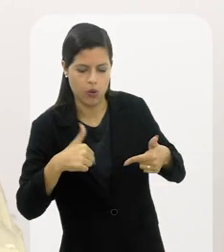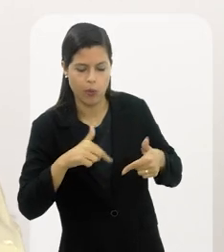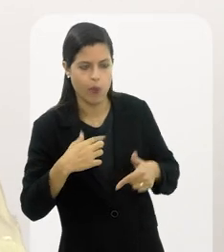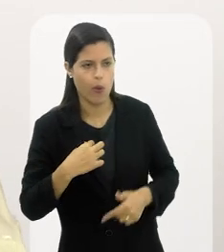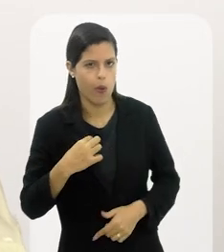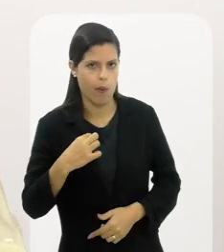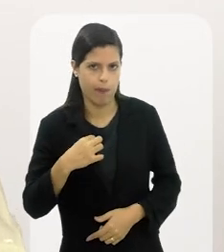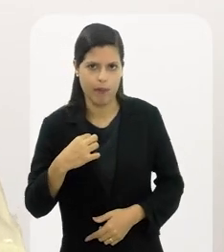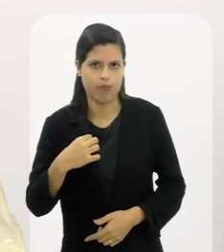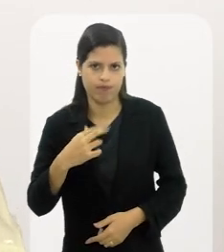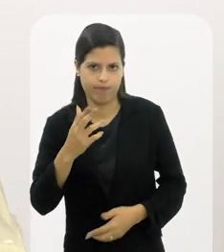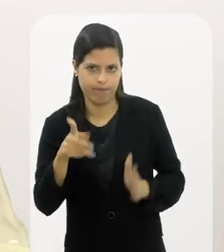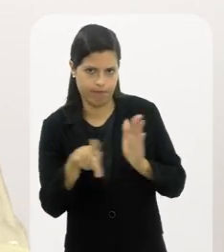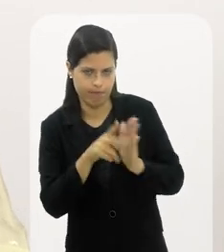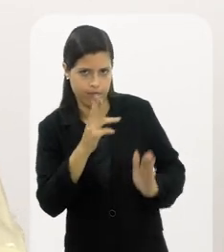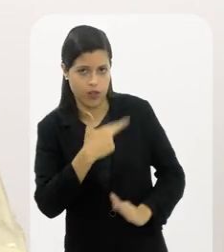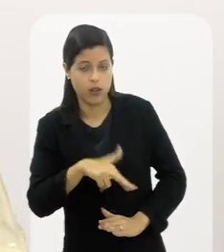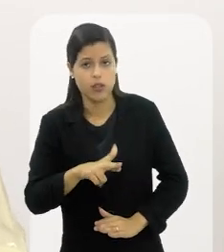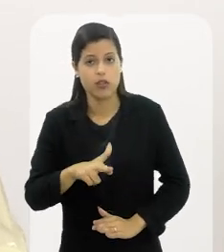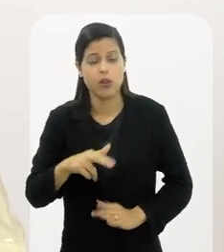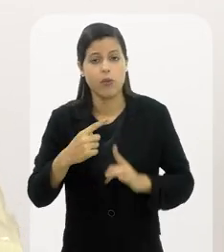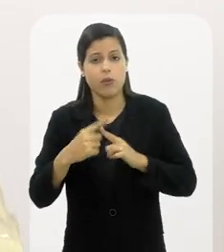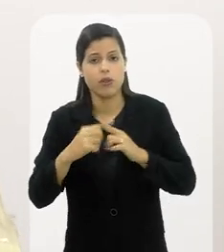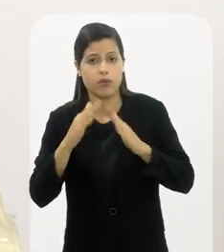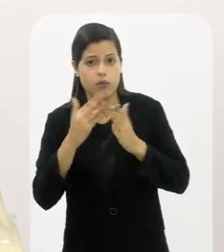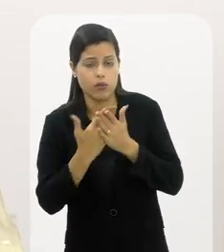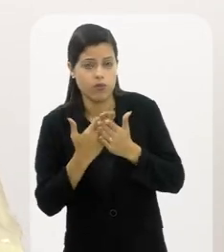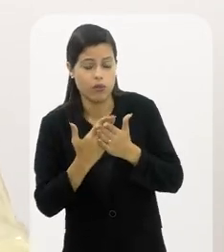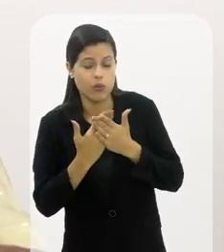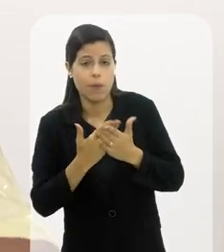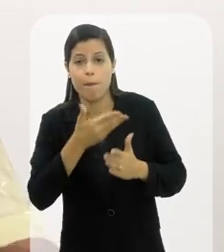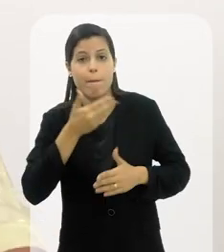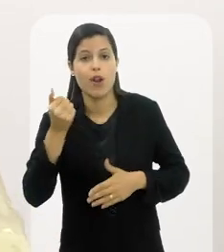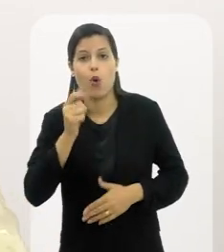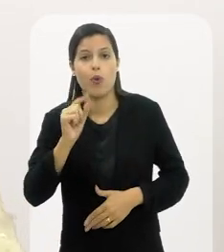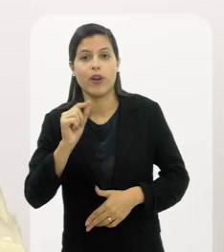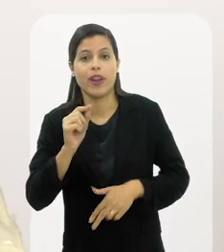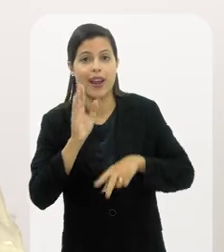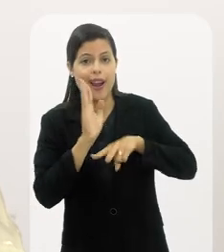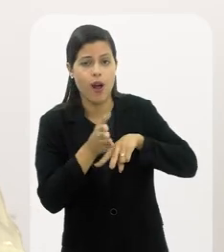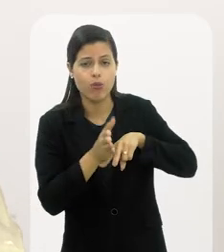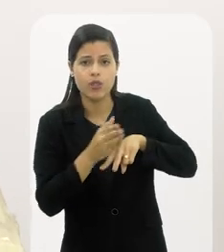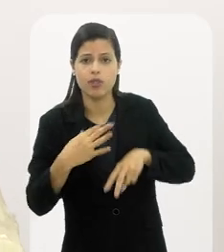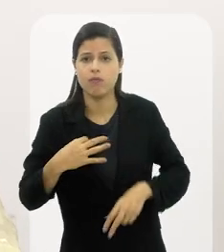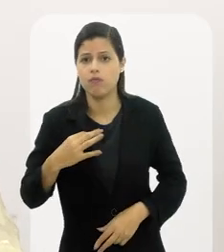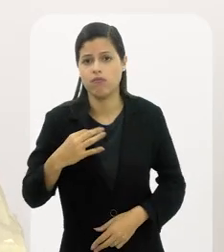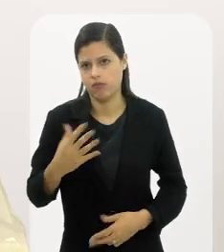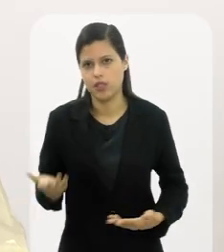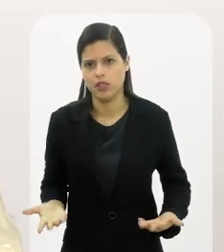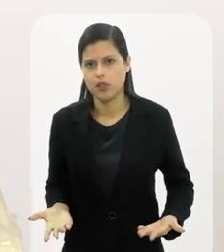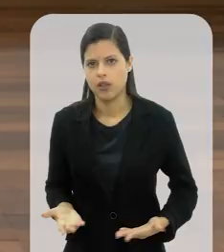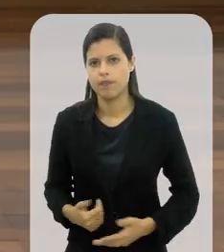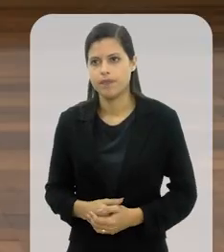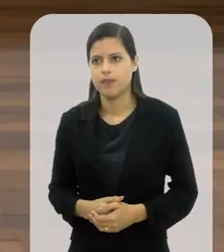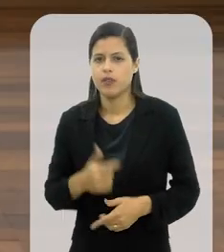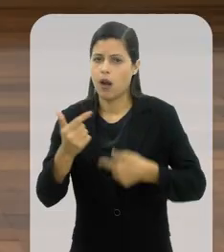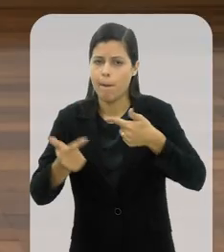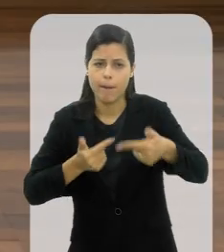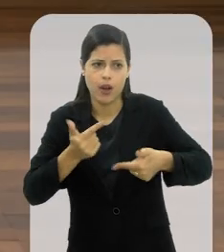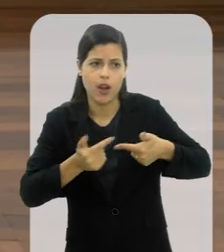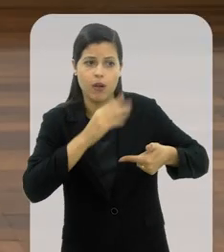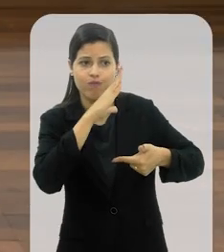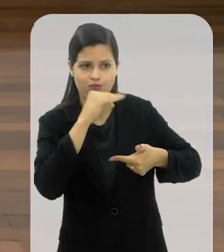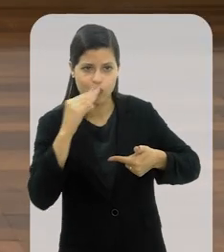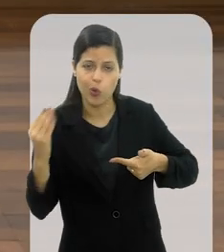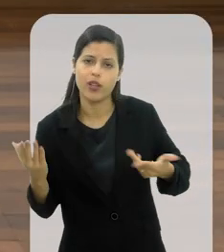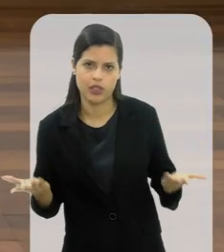escola, o melhor traje para você estar em escola é uma calça comprida e uma blusa, porque você não sabe o que vem pela frente. É. Então ainda